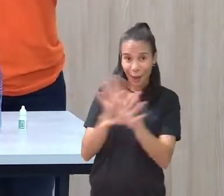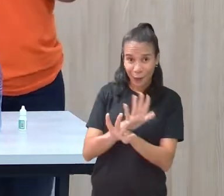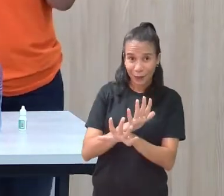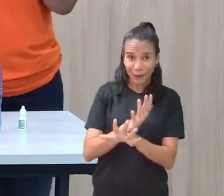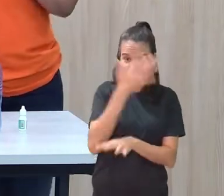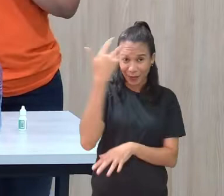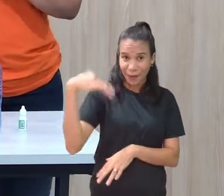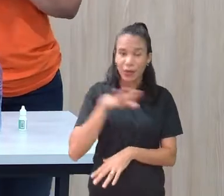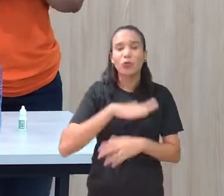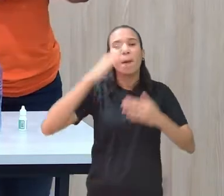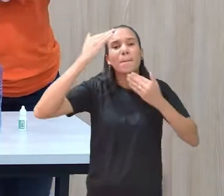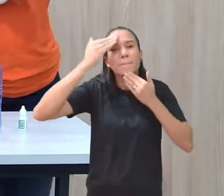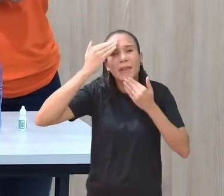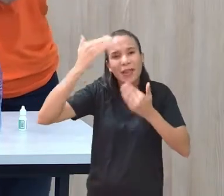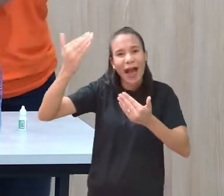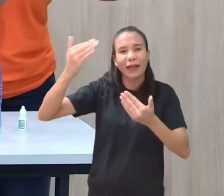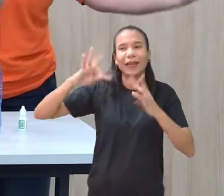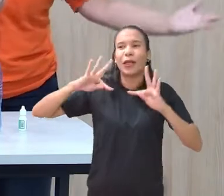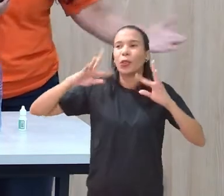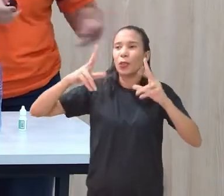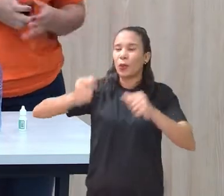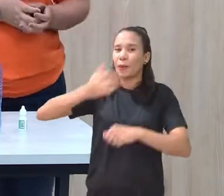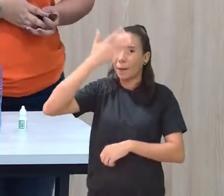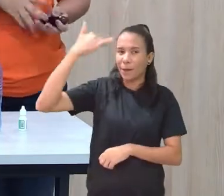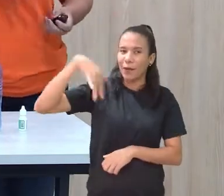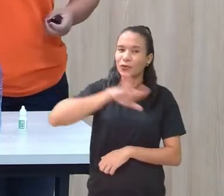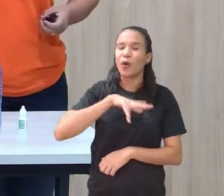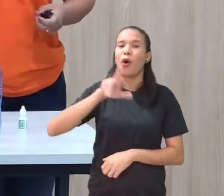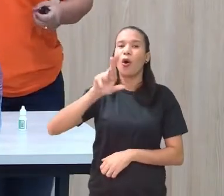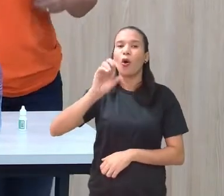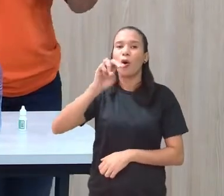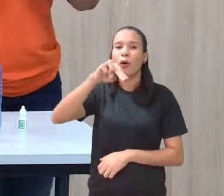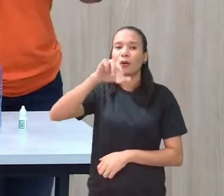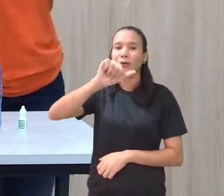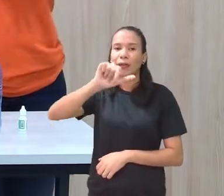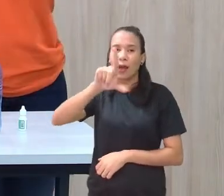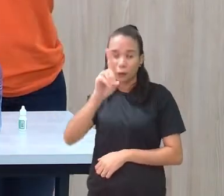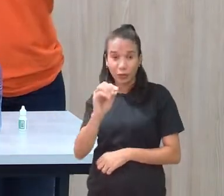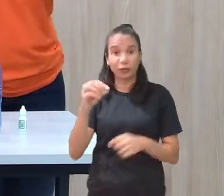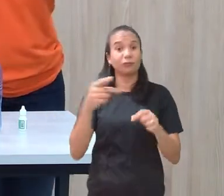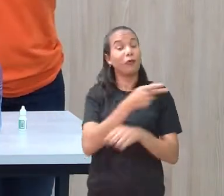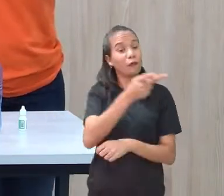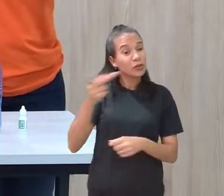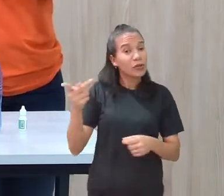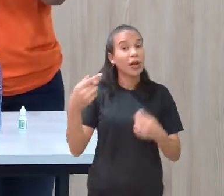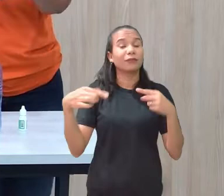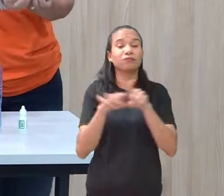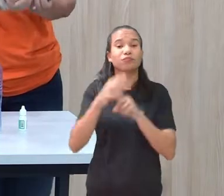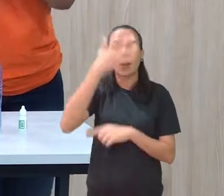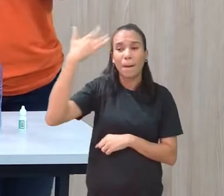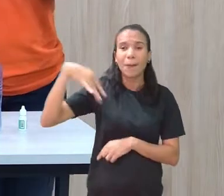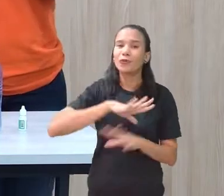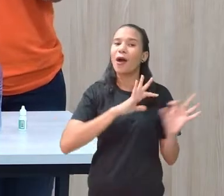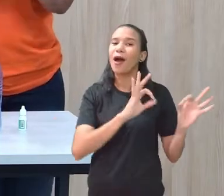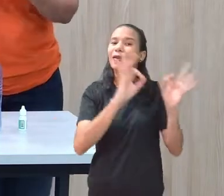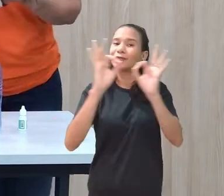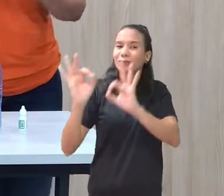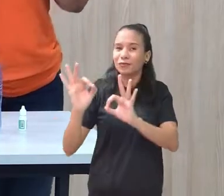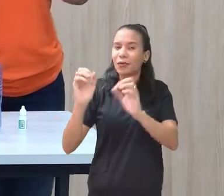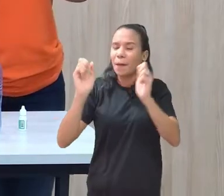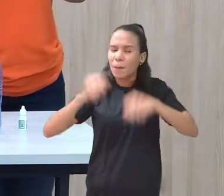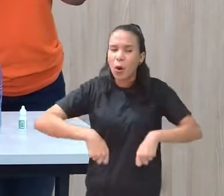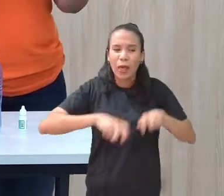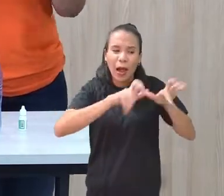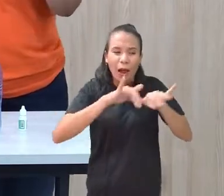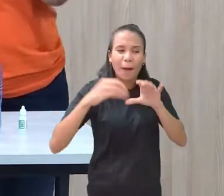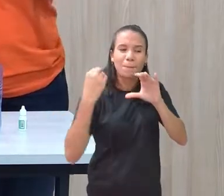por aqui. Obrigada, Ronald, que está ali participando. Vocês, outras pessoas que estão aí nos assistindo, deixa teu